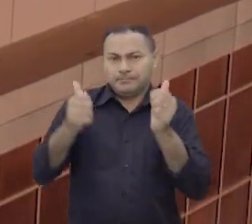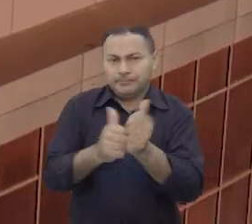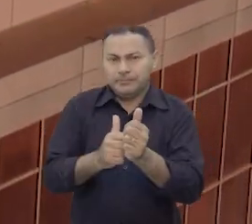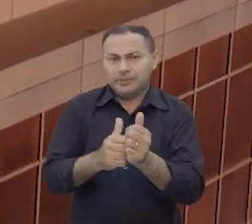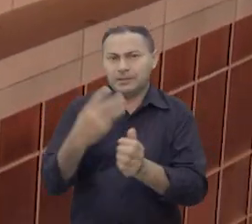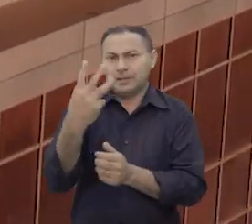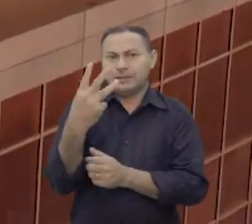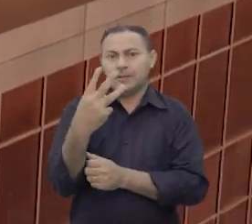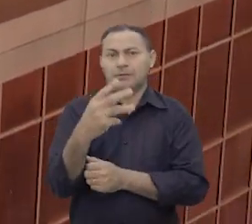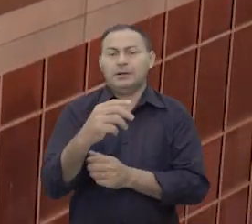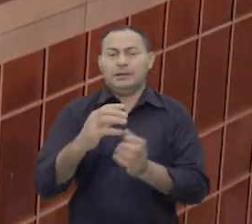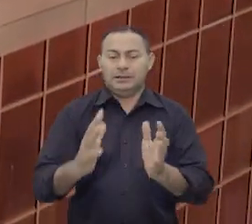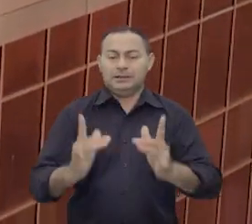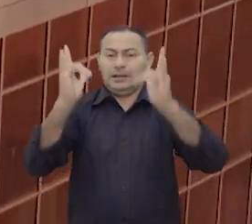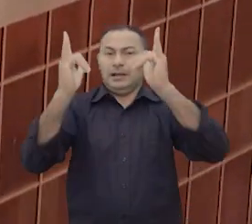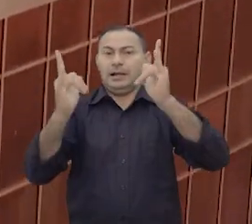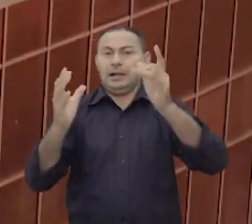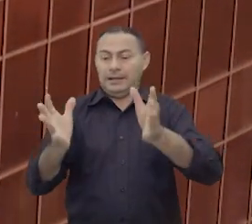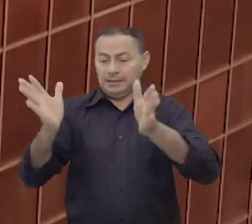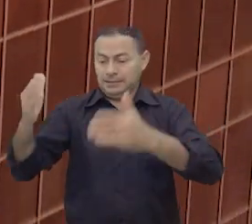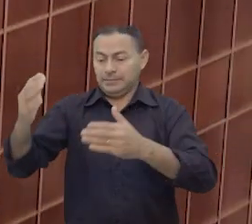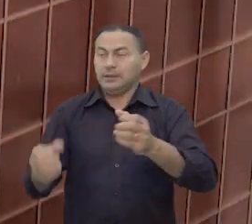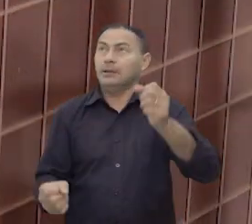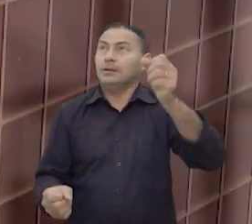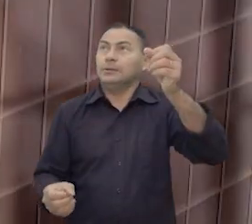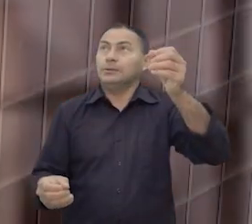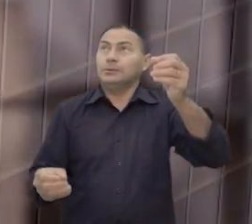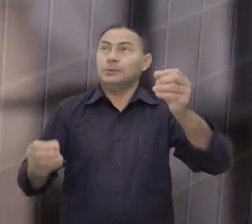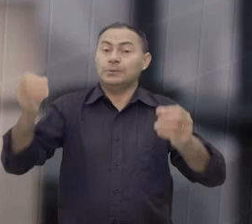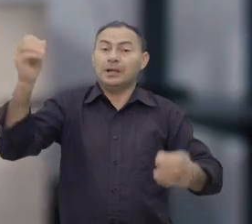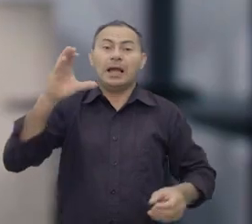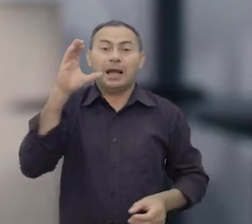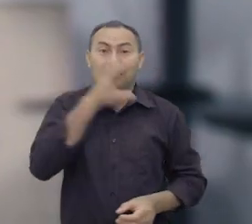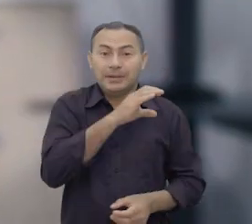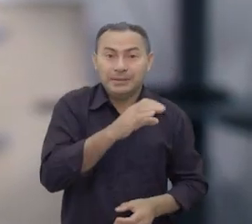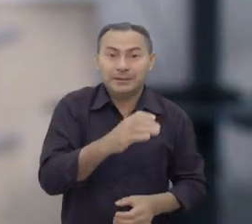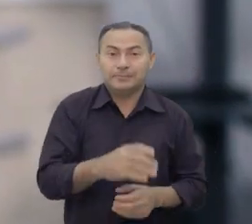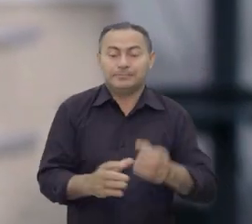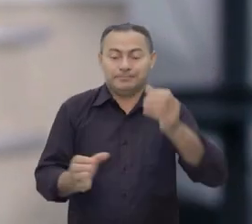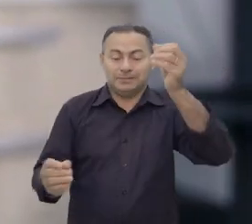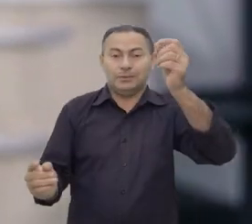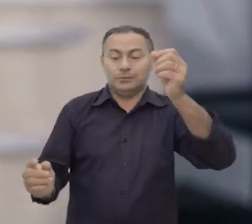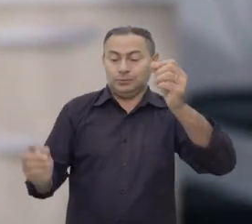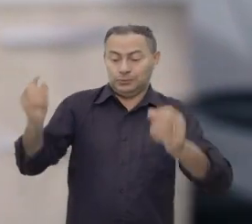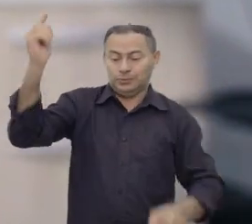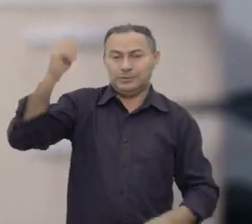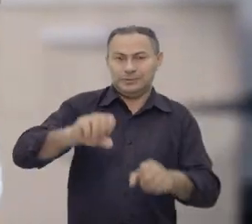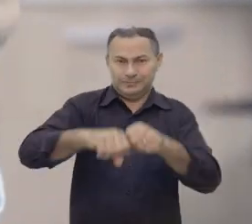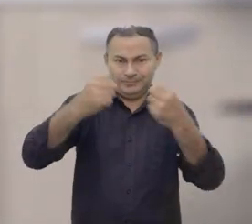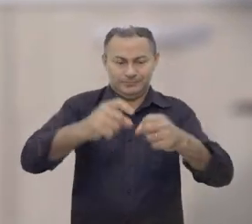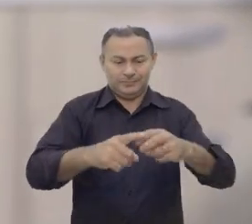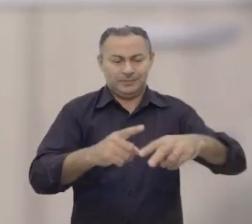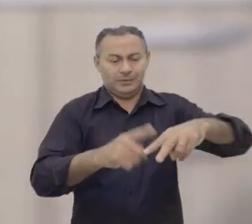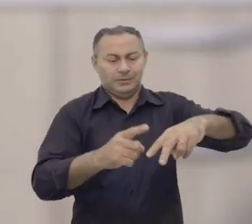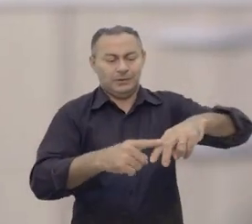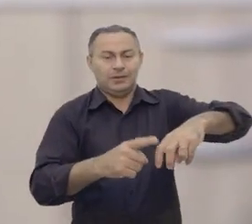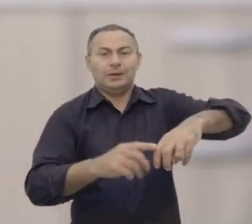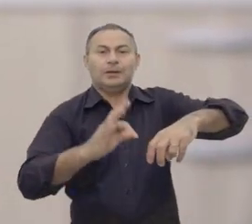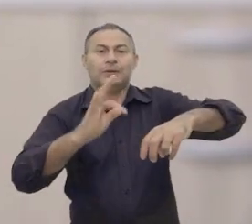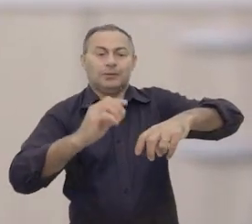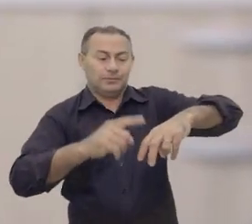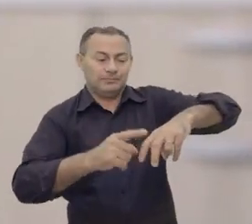me aproximava do terceiro andar, passei pela caçamba que vinha subindo rapidamente. Isso explica a fratura dos